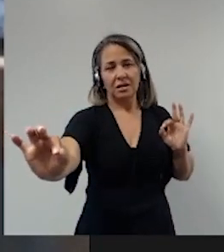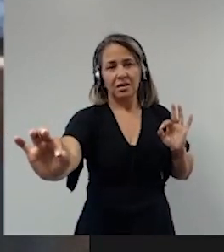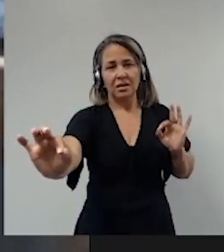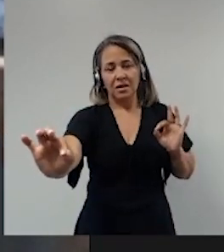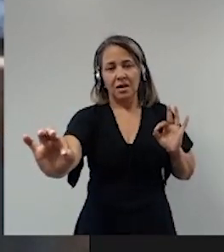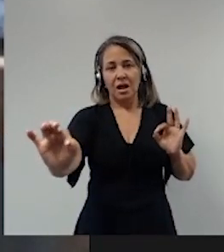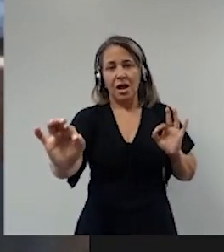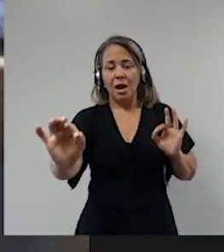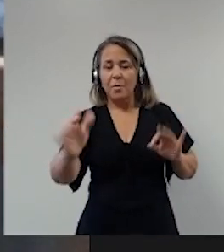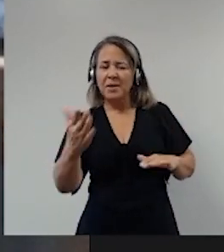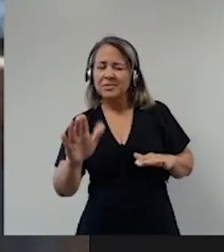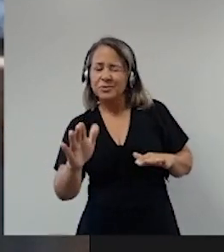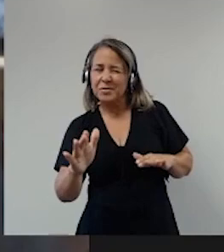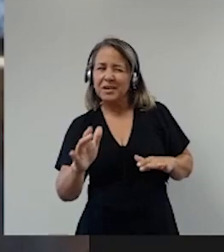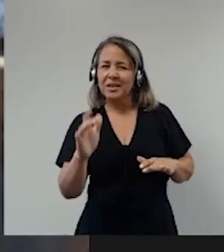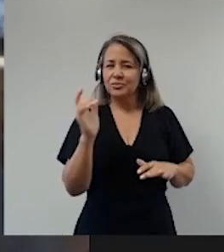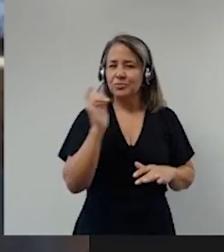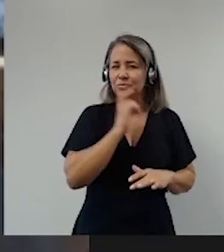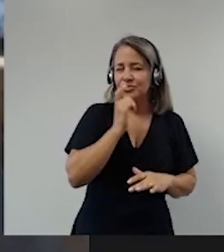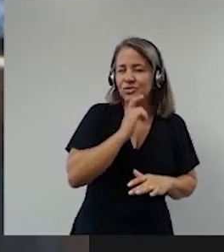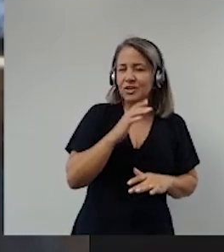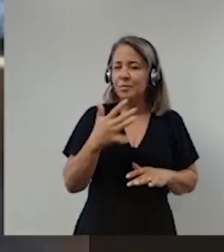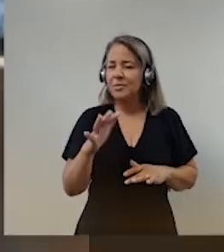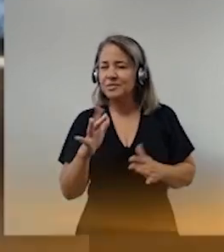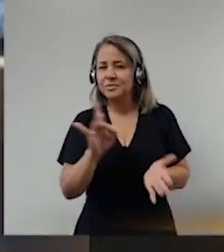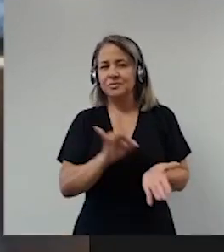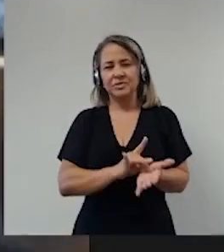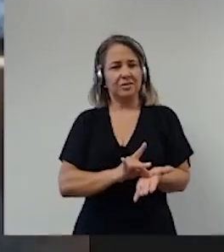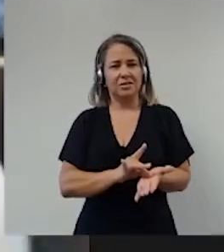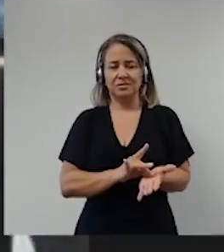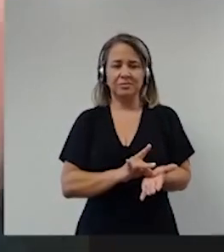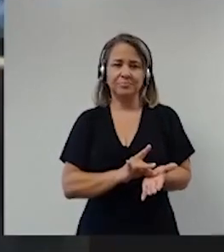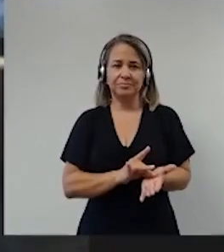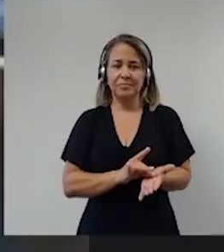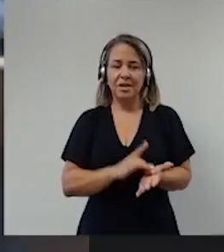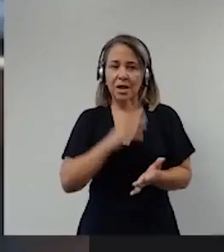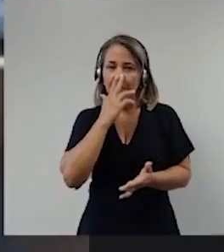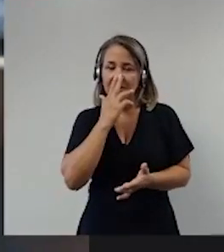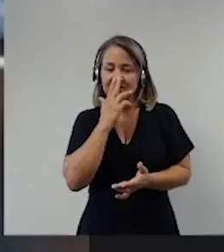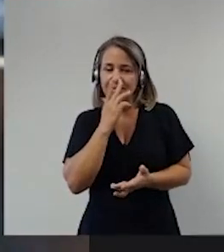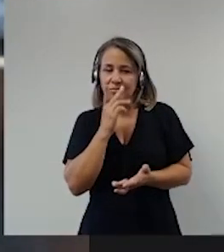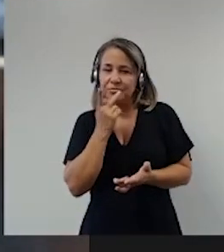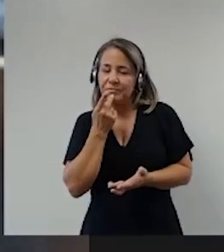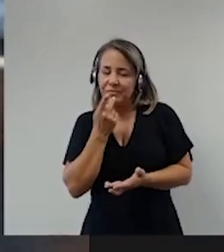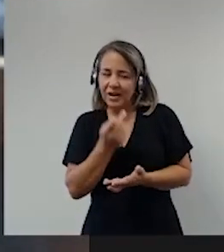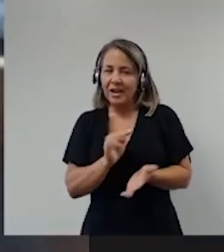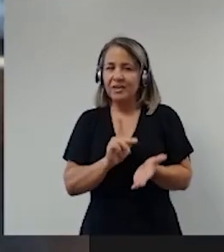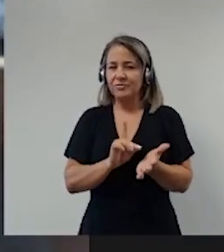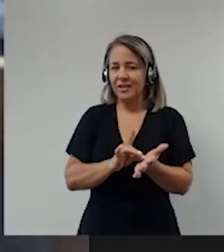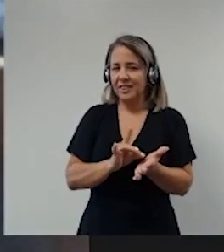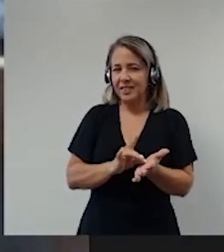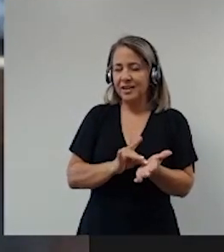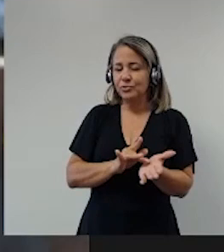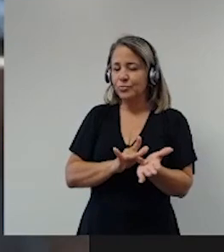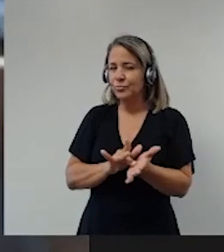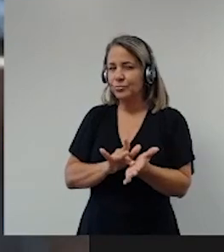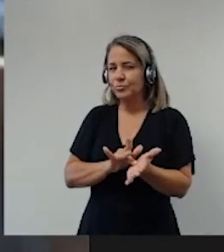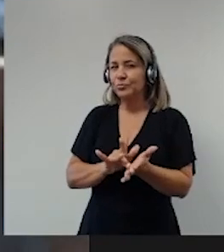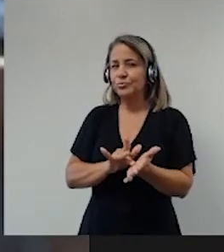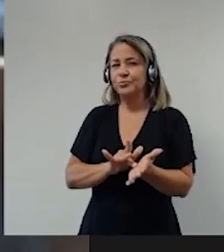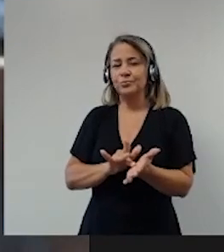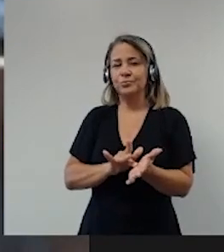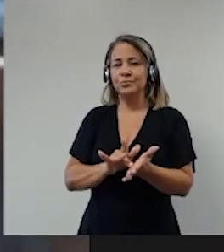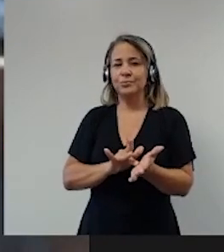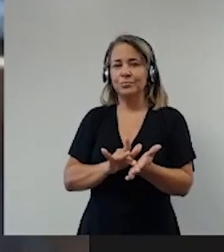aquela meia verdade e meia mentira, aquela mentira contada com verniz de verdade, que é a notícia fraudulenta. E